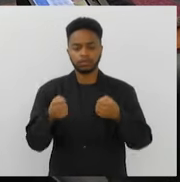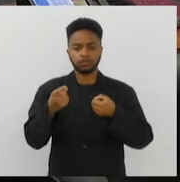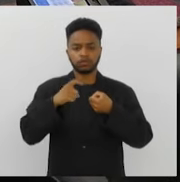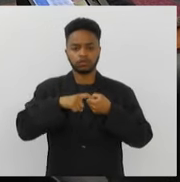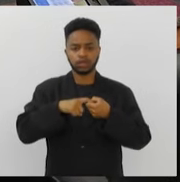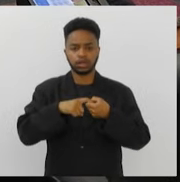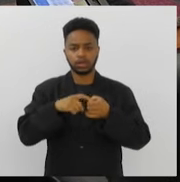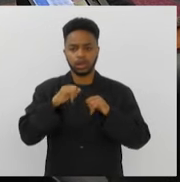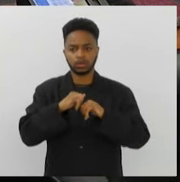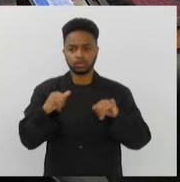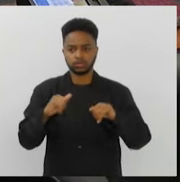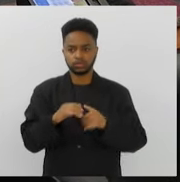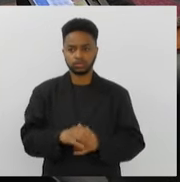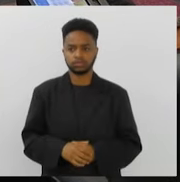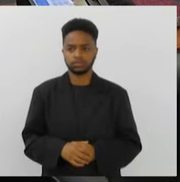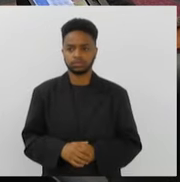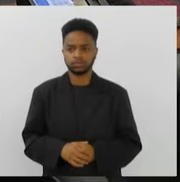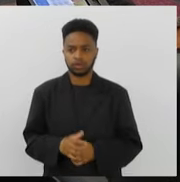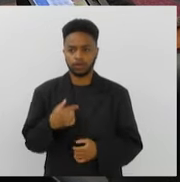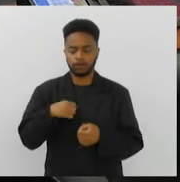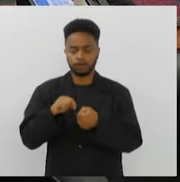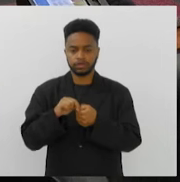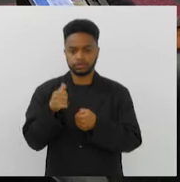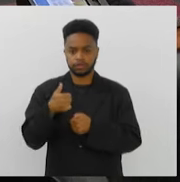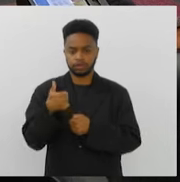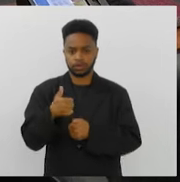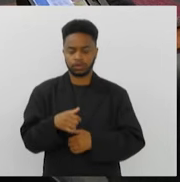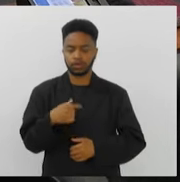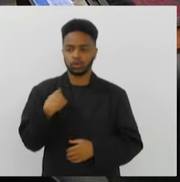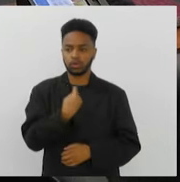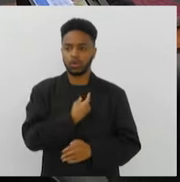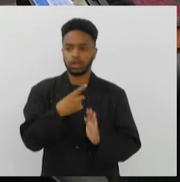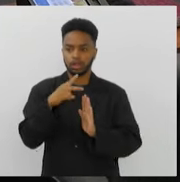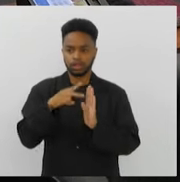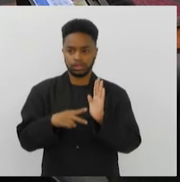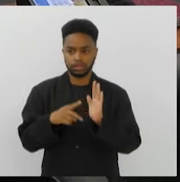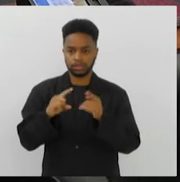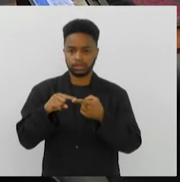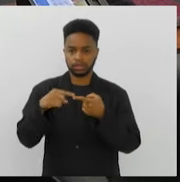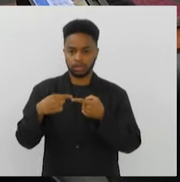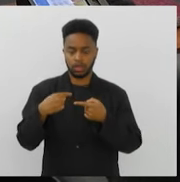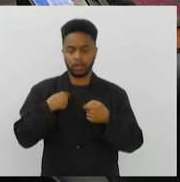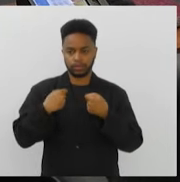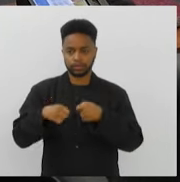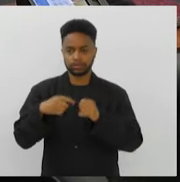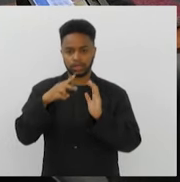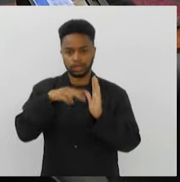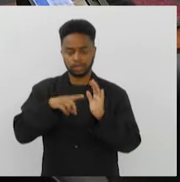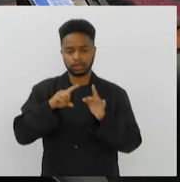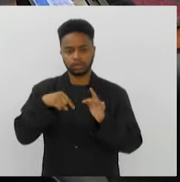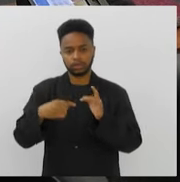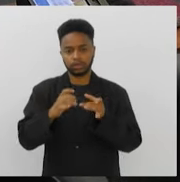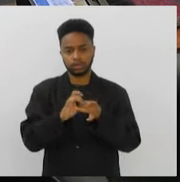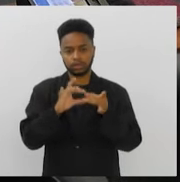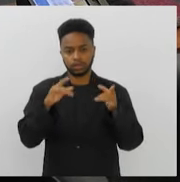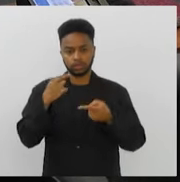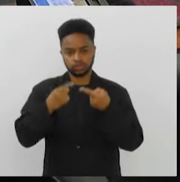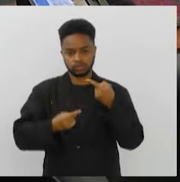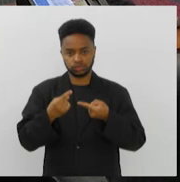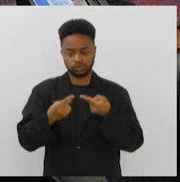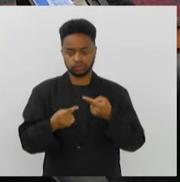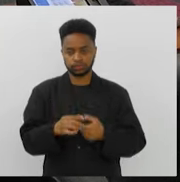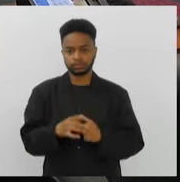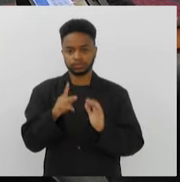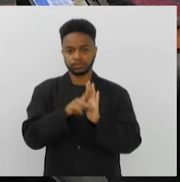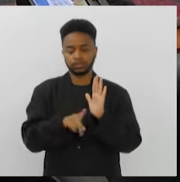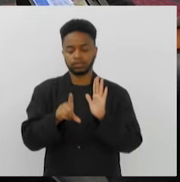anúncio. Então, vou fazer aqui, vou fazer primeiro aqui. Vou fazer a leitura, que eu tenho que ler todos os outros. Depois eu abro para discussão. Mais uma vez, projeto